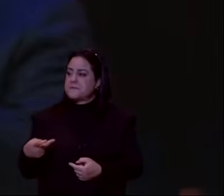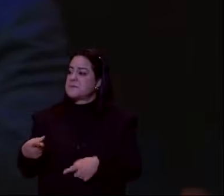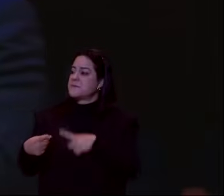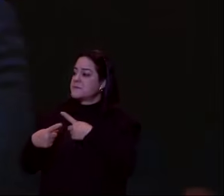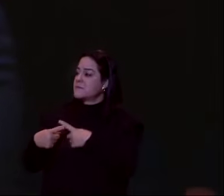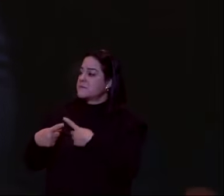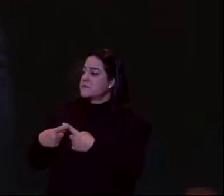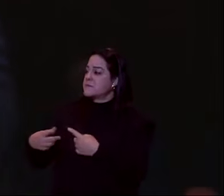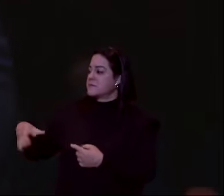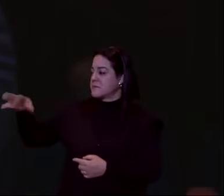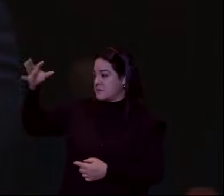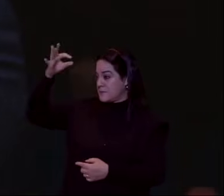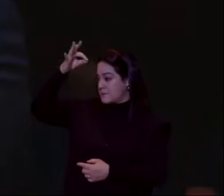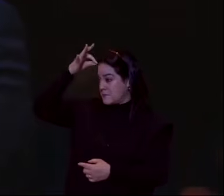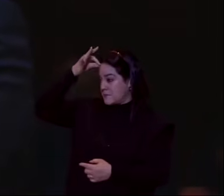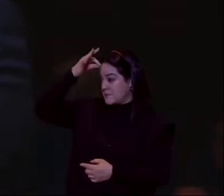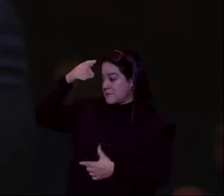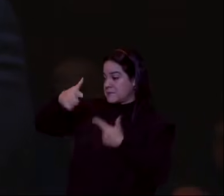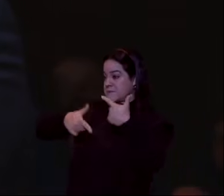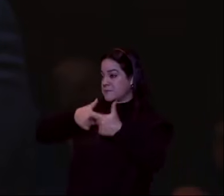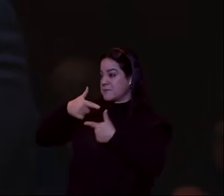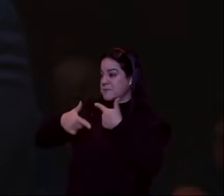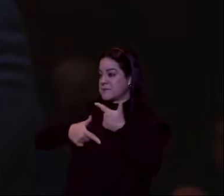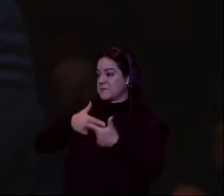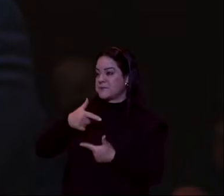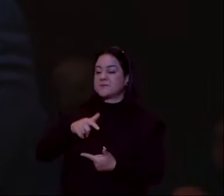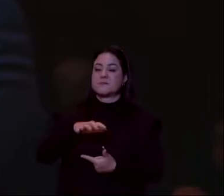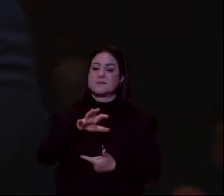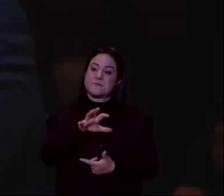porque o Espírito age assim.